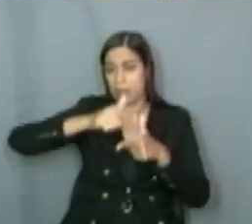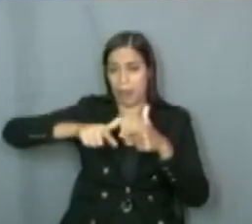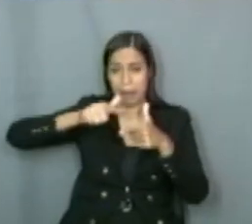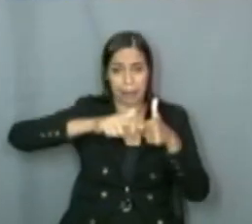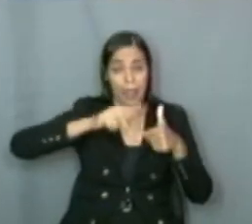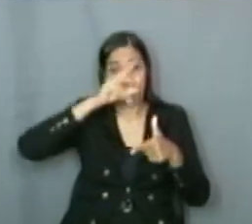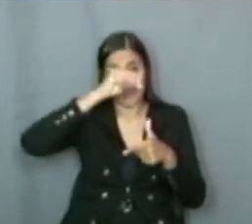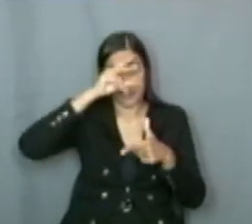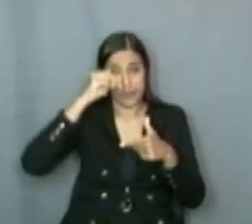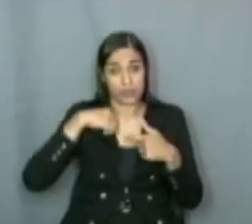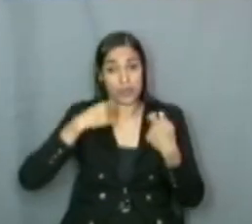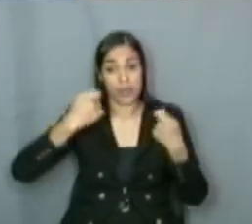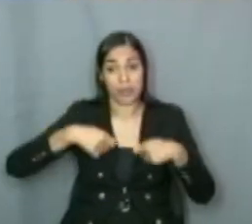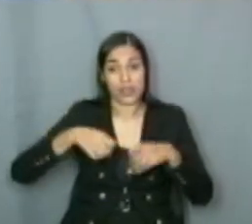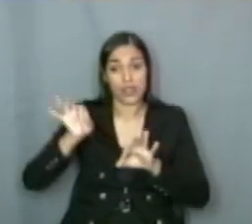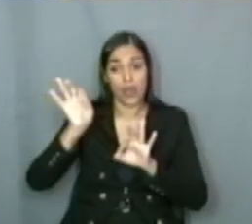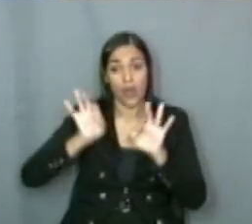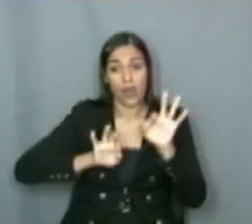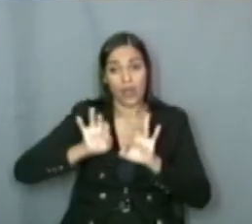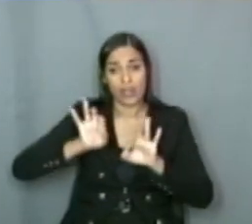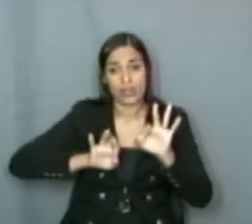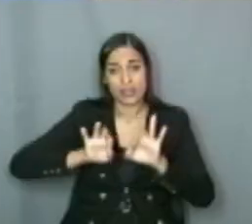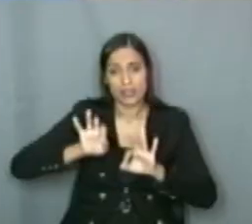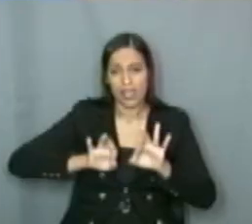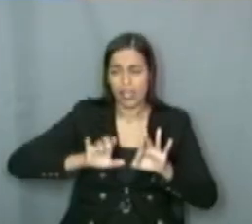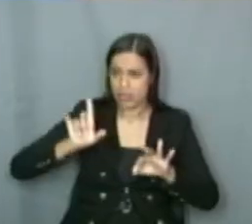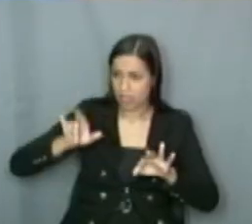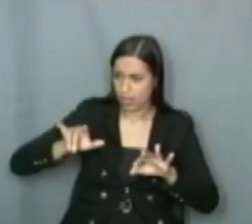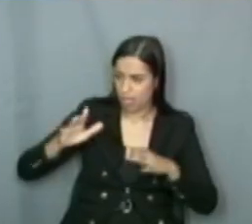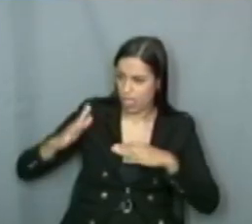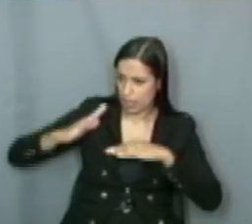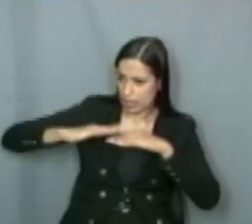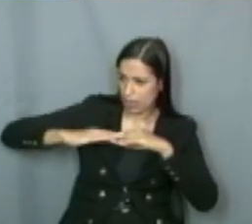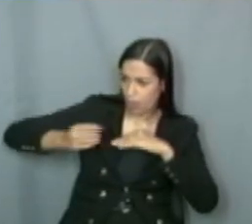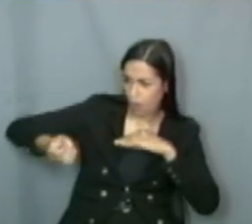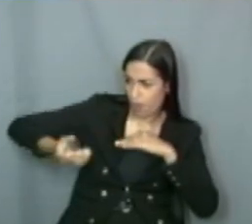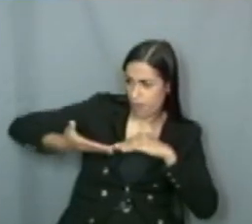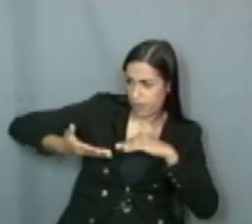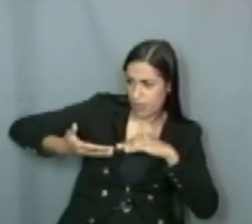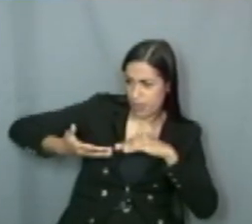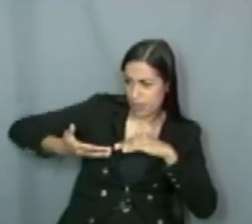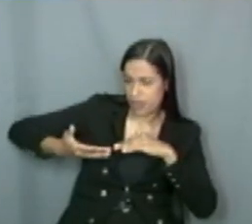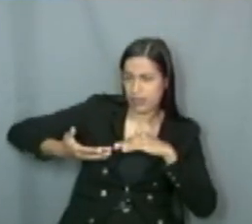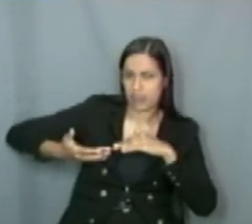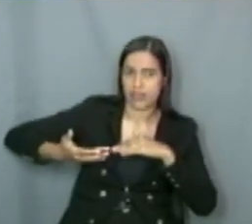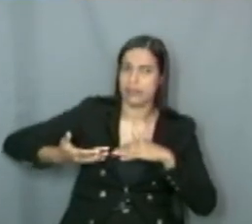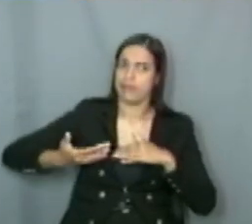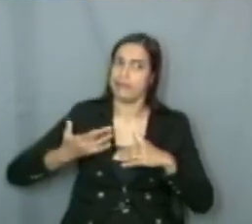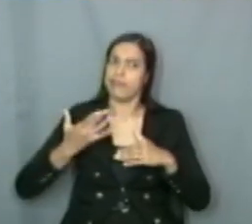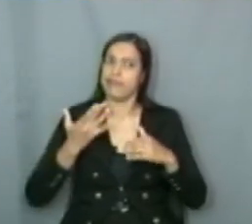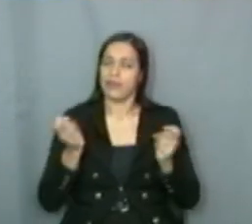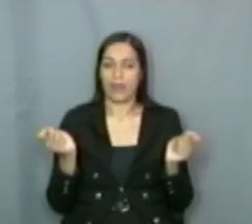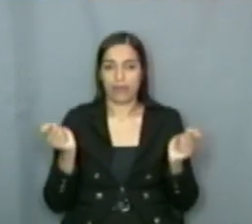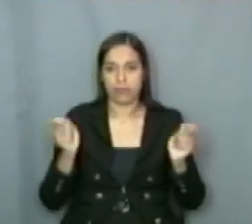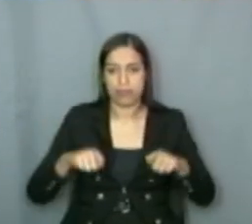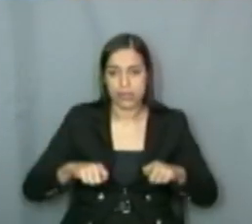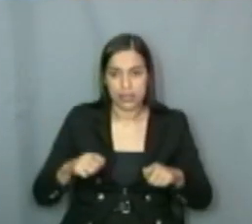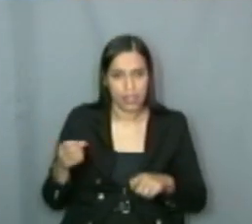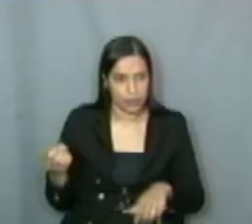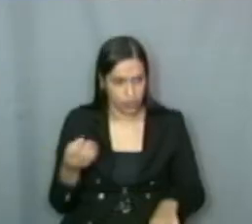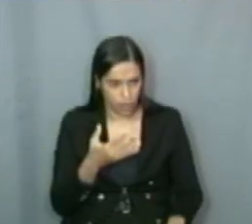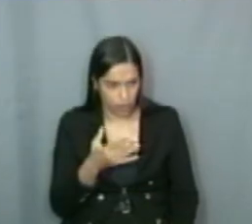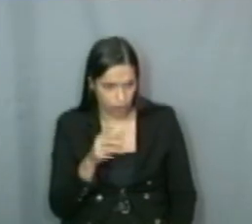prefeitura precisa ir lá arrumar. Aliás, não tinha aquelas tampas novas que estavam botando, né? Não é possível que seja as tampas novas,